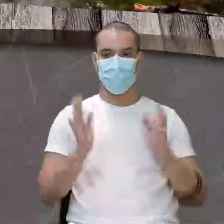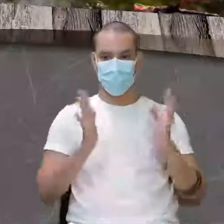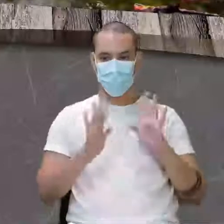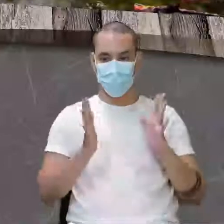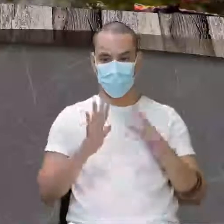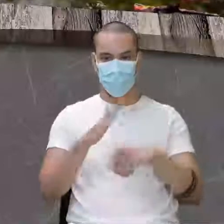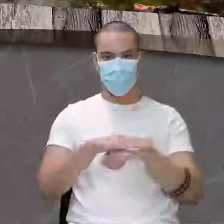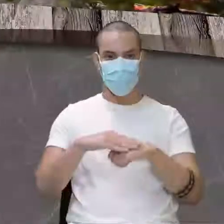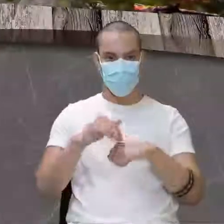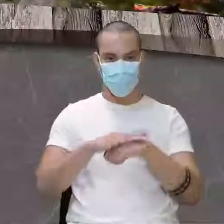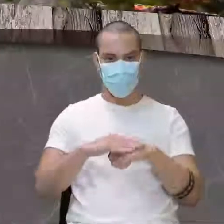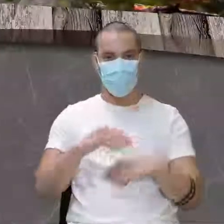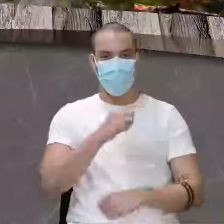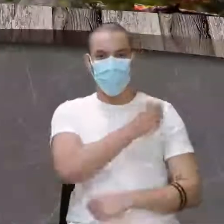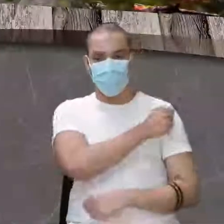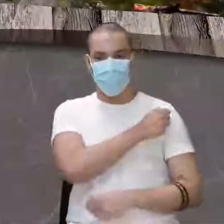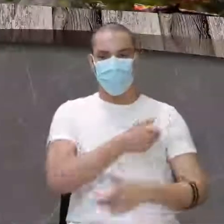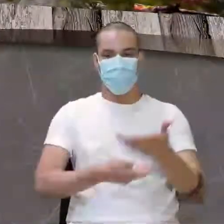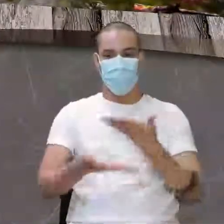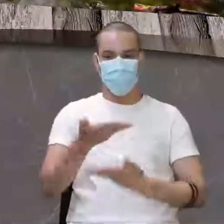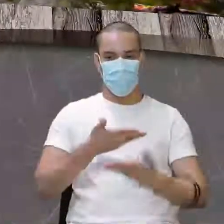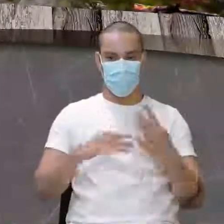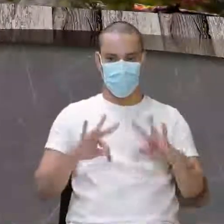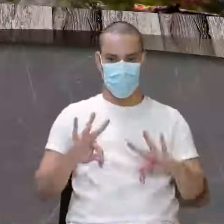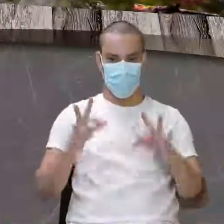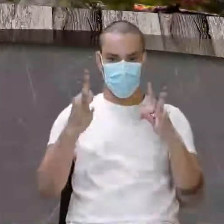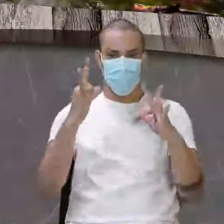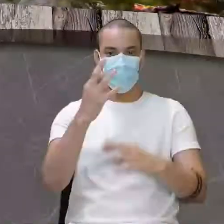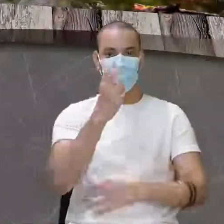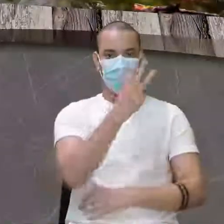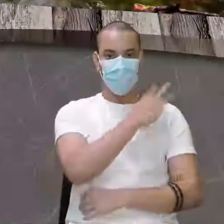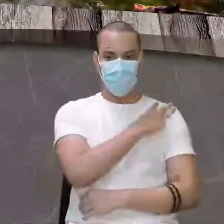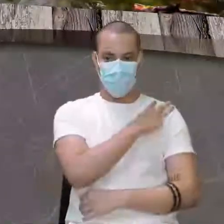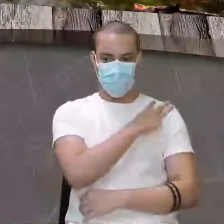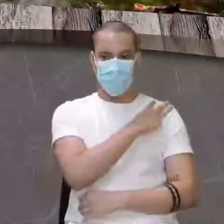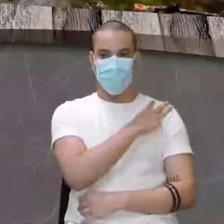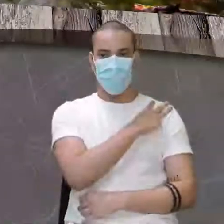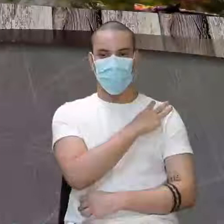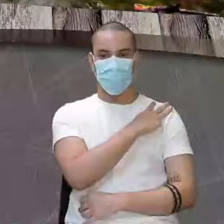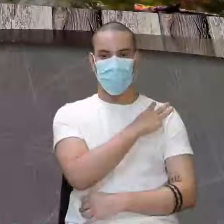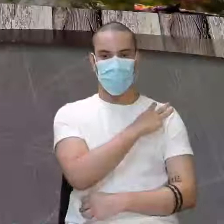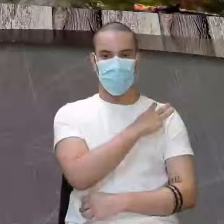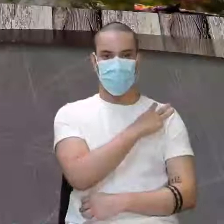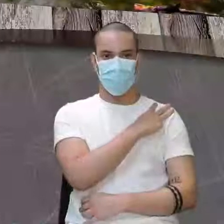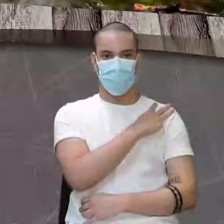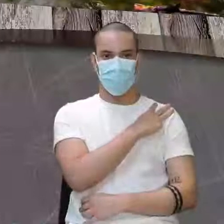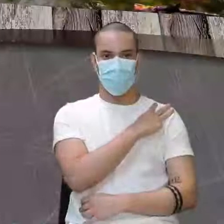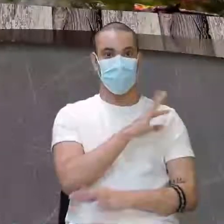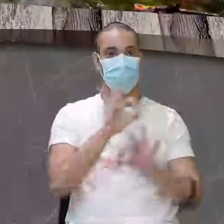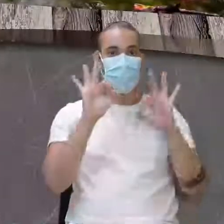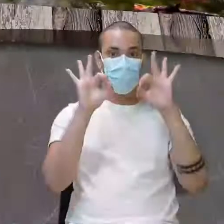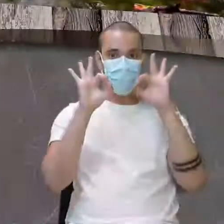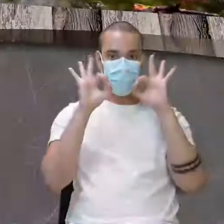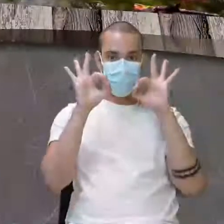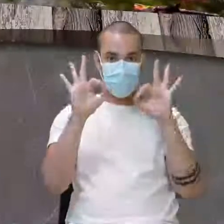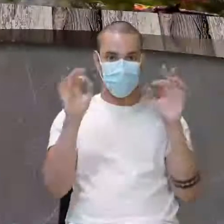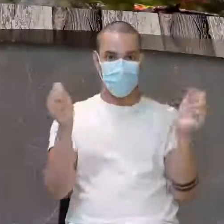Olá, queridos alunos da Mediação Tecnológica, terceirão é muito top.